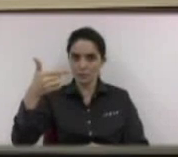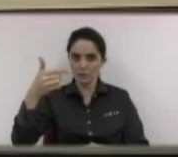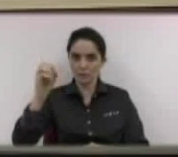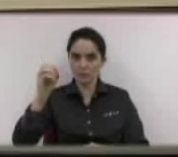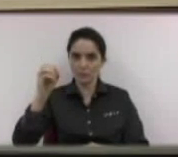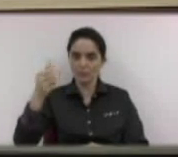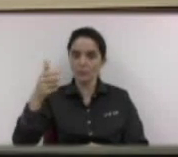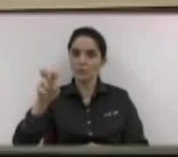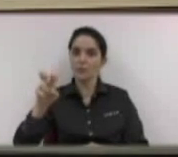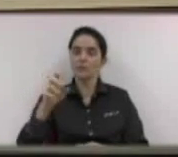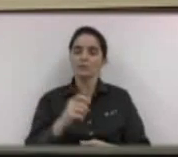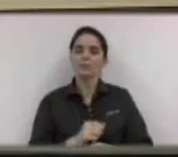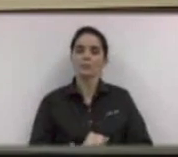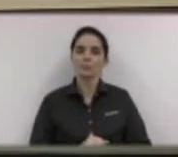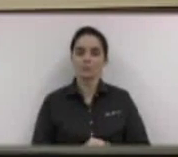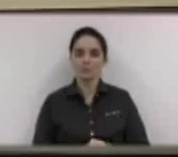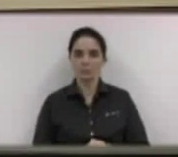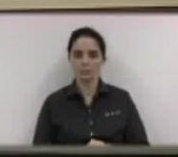53/2015.